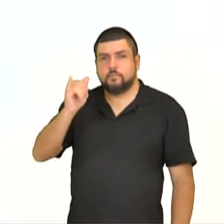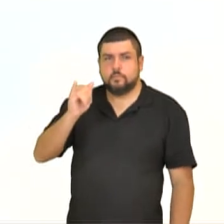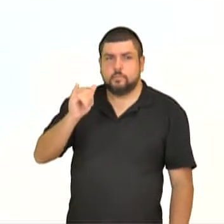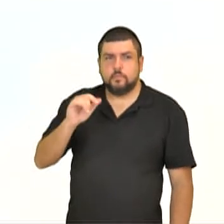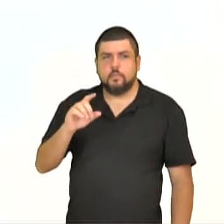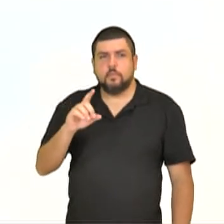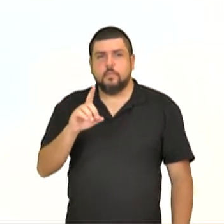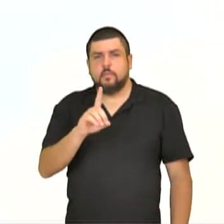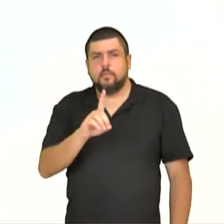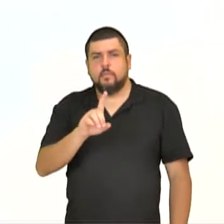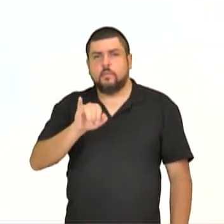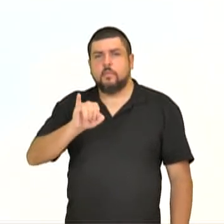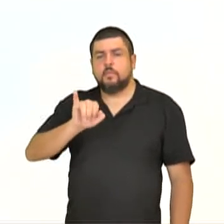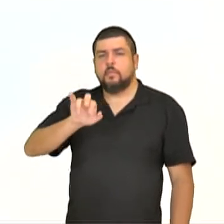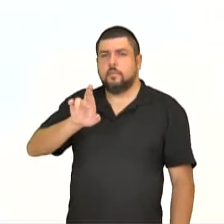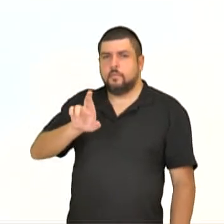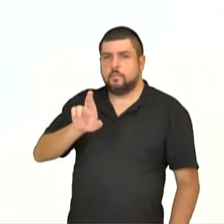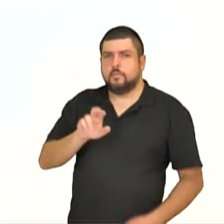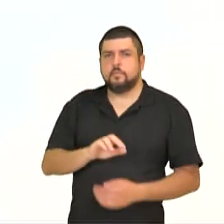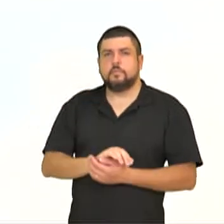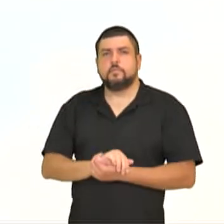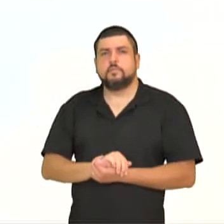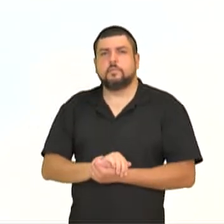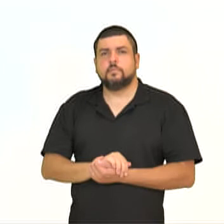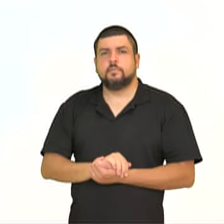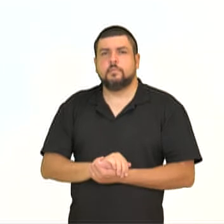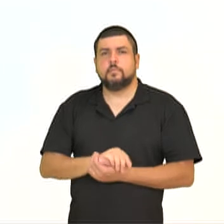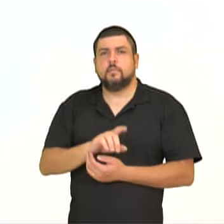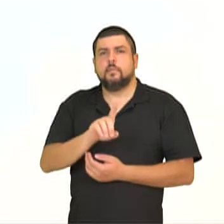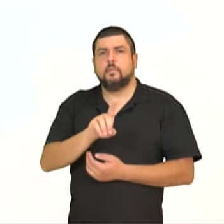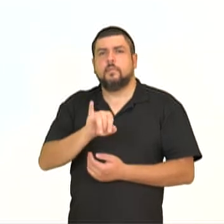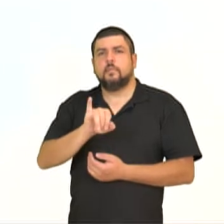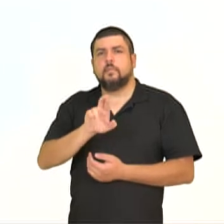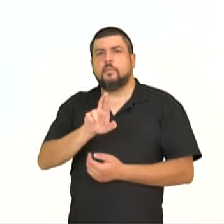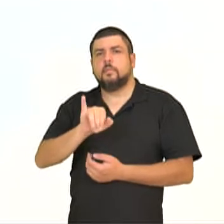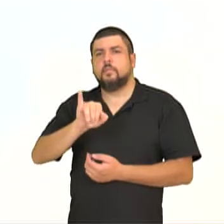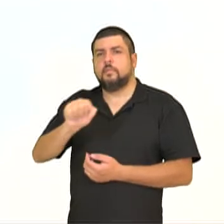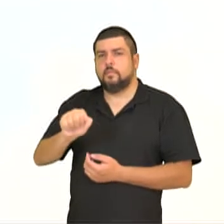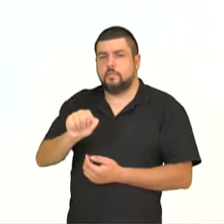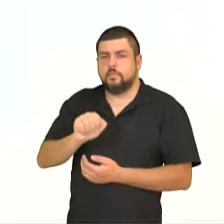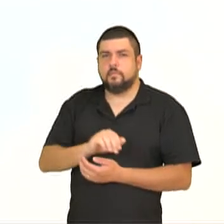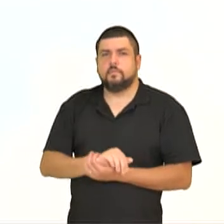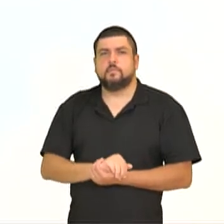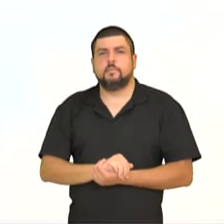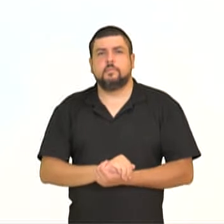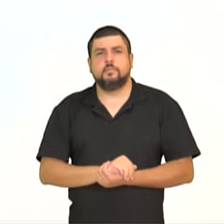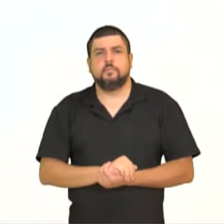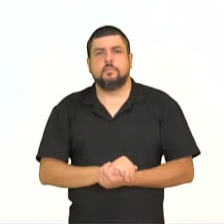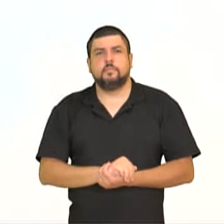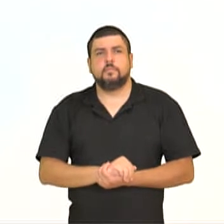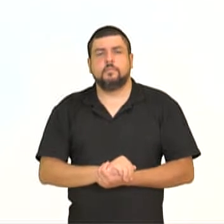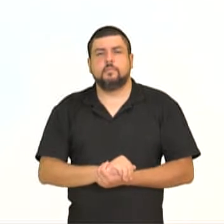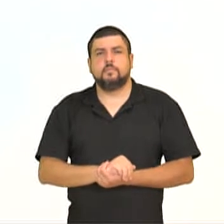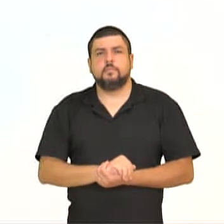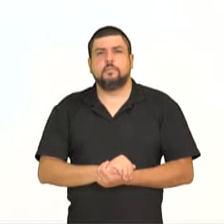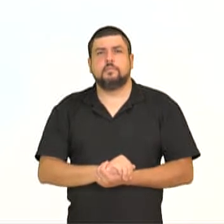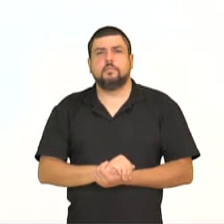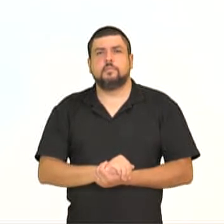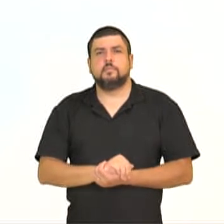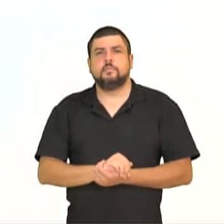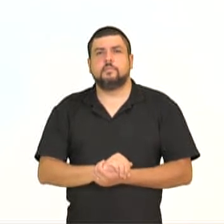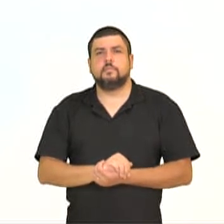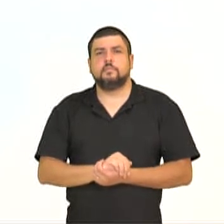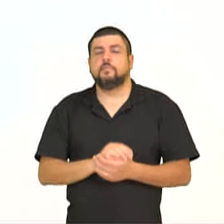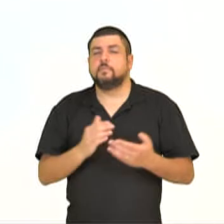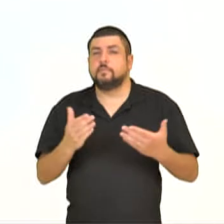para diria, dizer, diria. Certo? Y